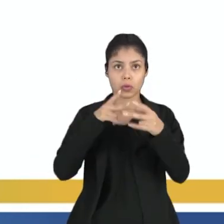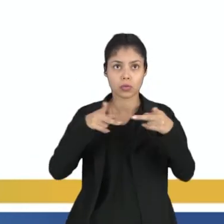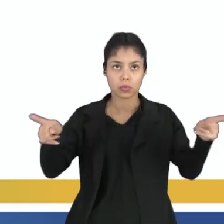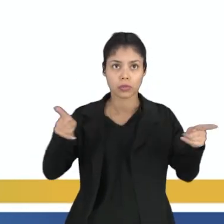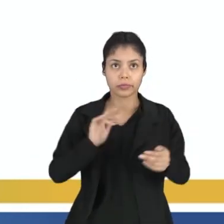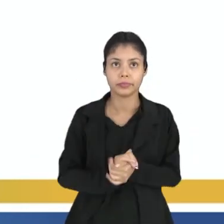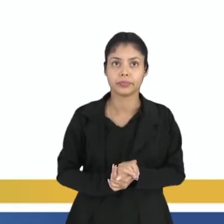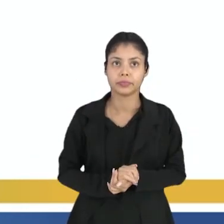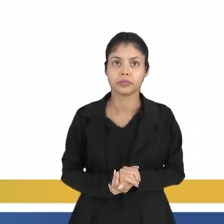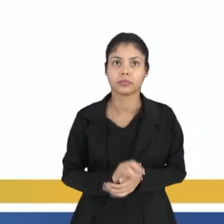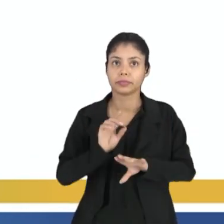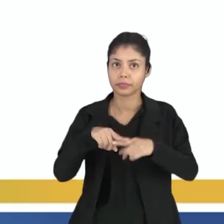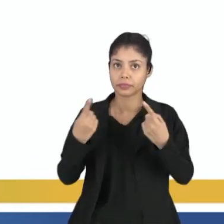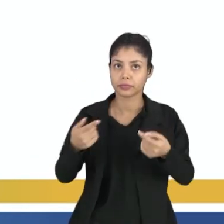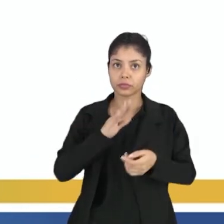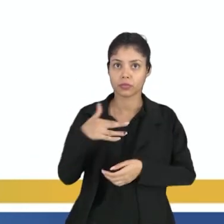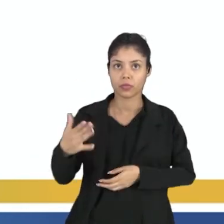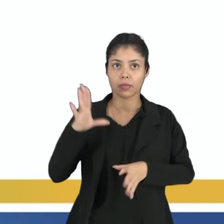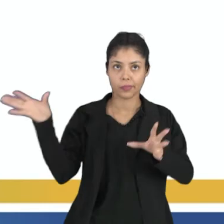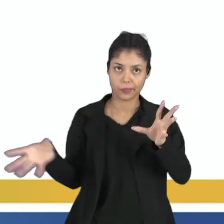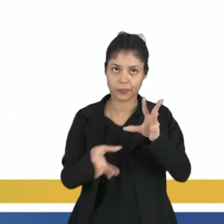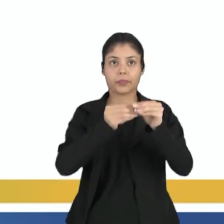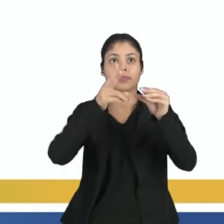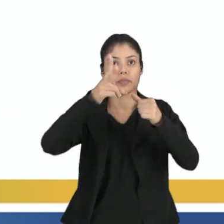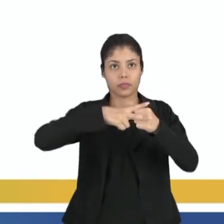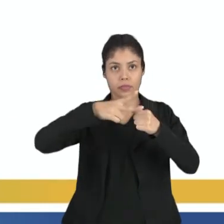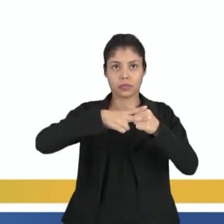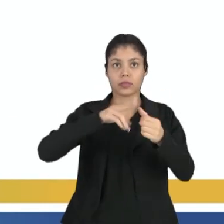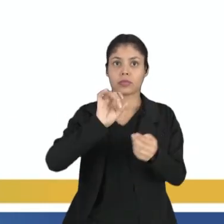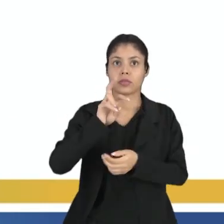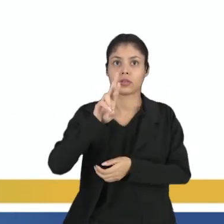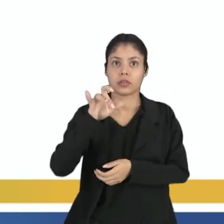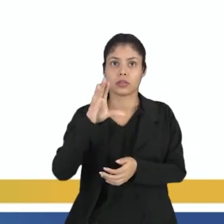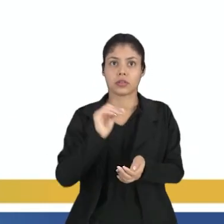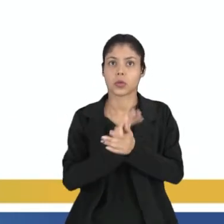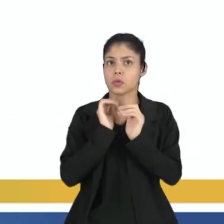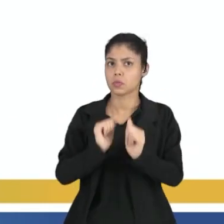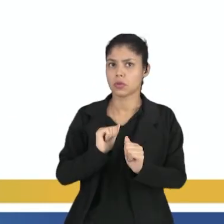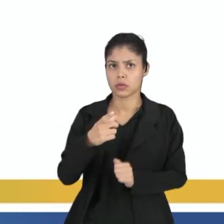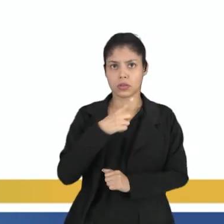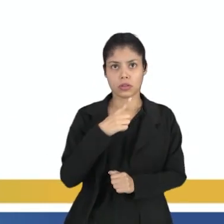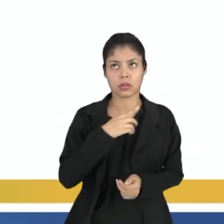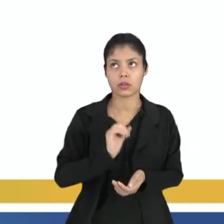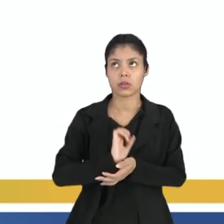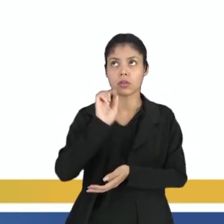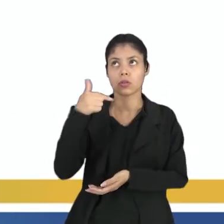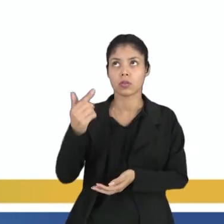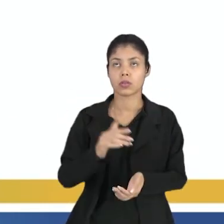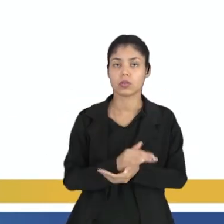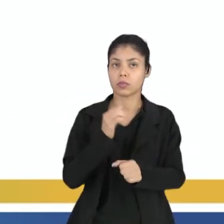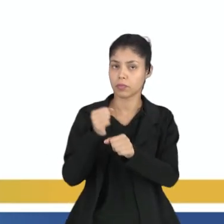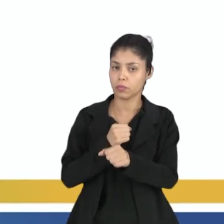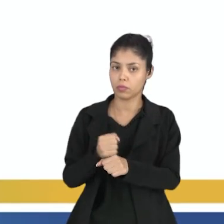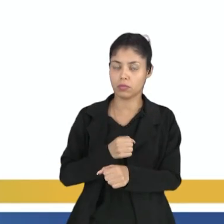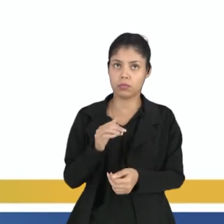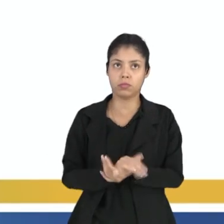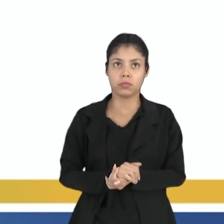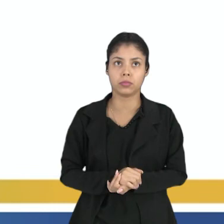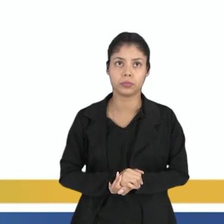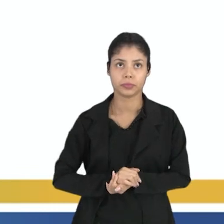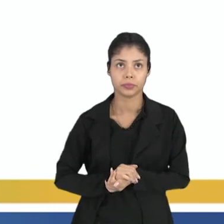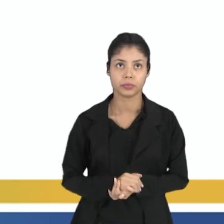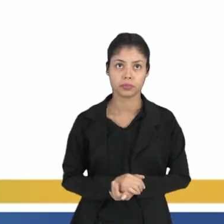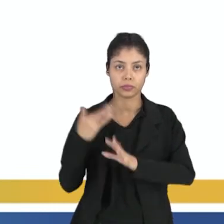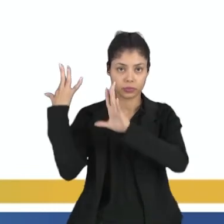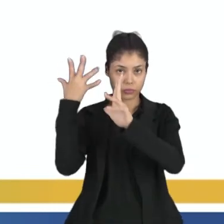se informa. No entanto, quando um dos complementos do verbo é oracional, pode-se obter outras construções.